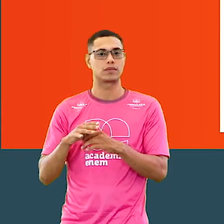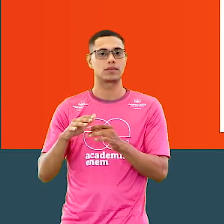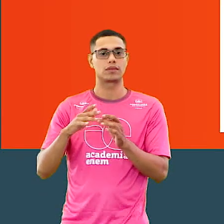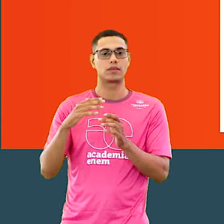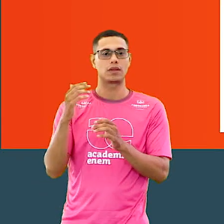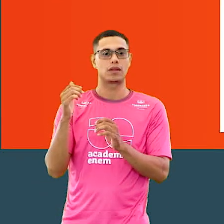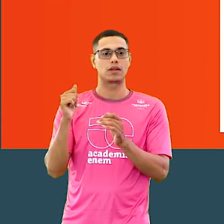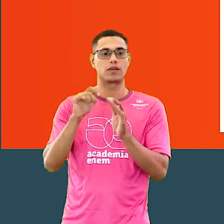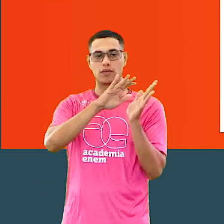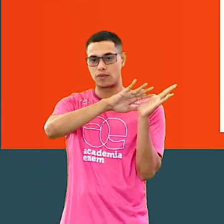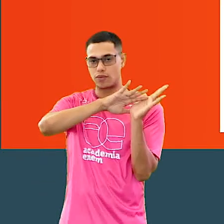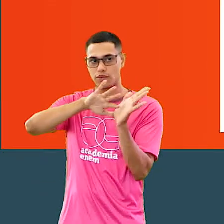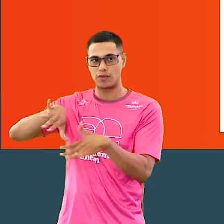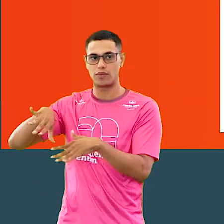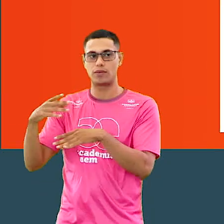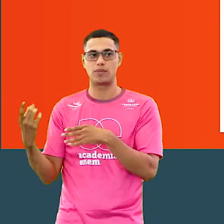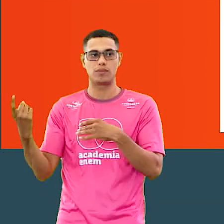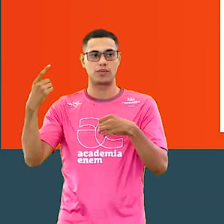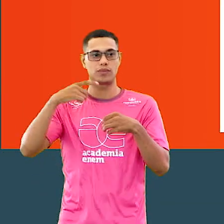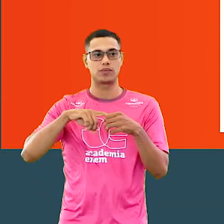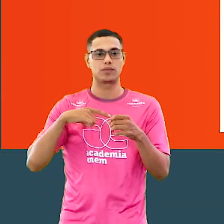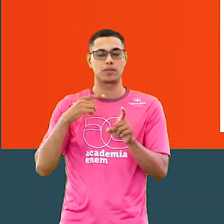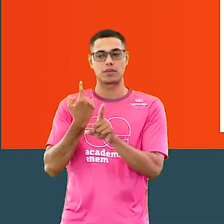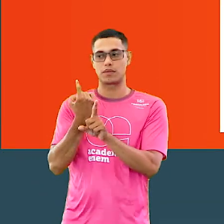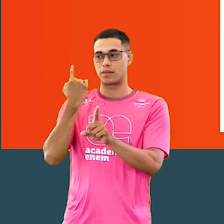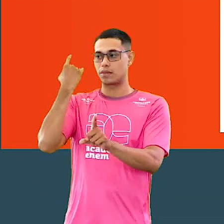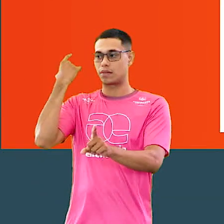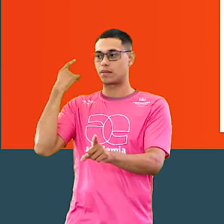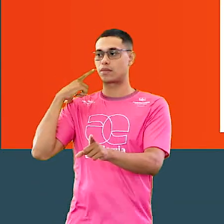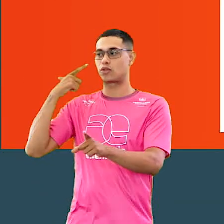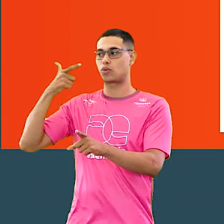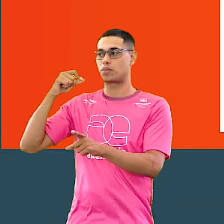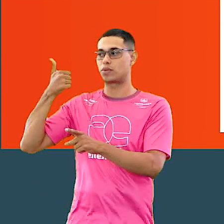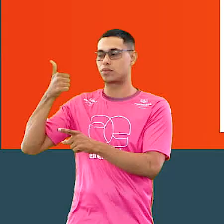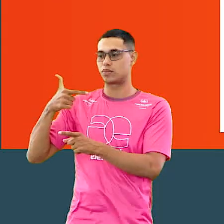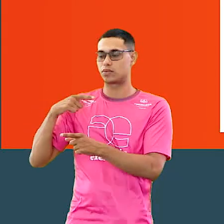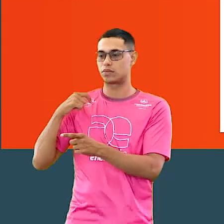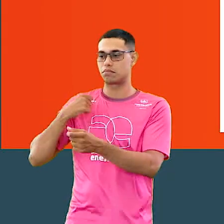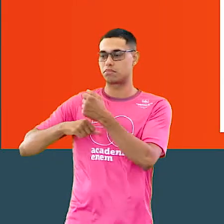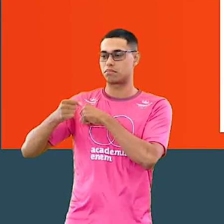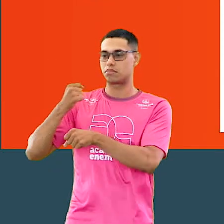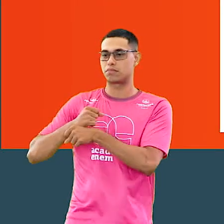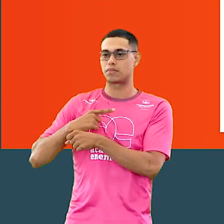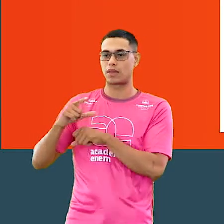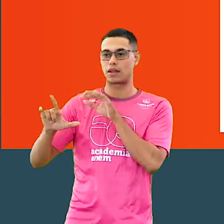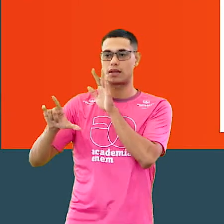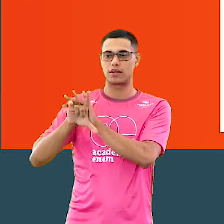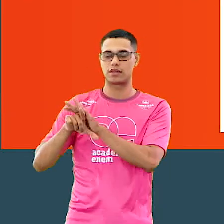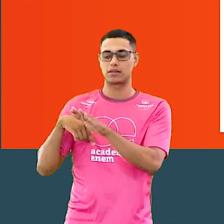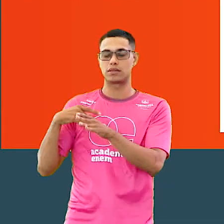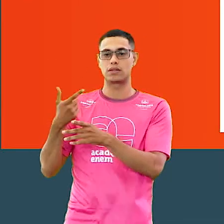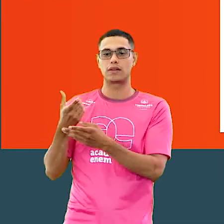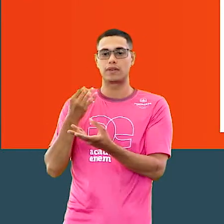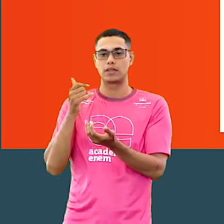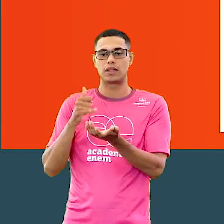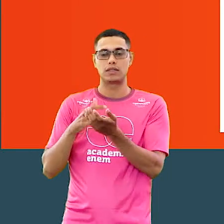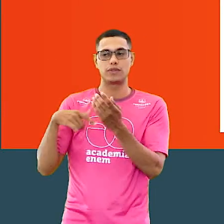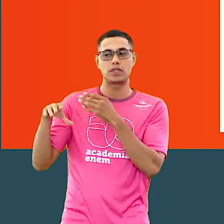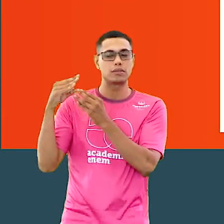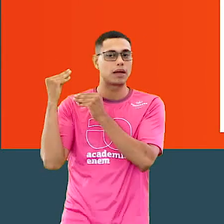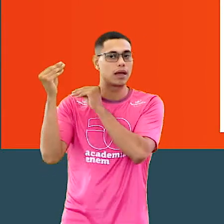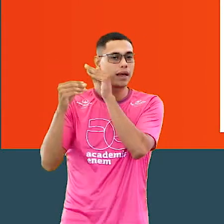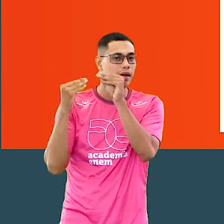Volta aqui um pouquinho. Quando começou a funcionar, em 2012, a lei das cotas, o que é que saiu? Burburinho por